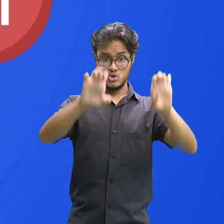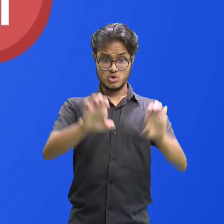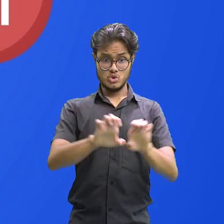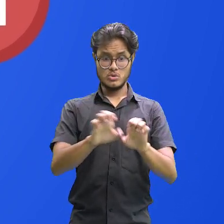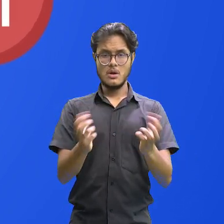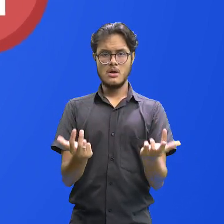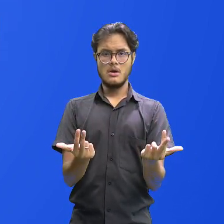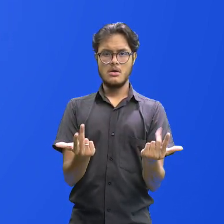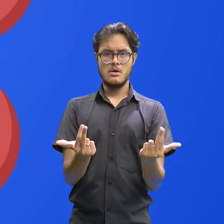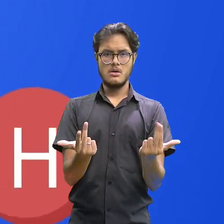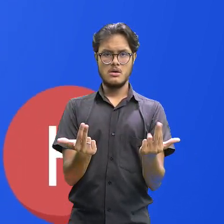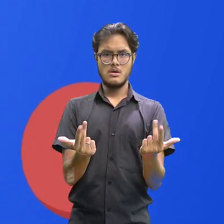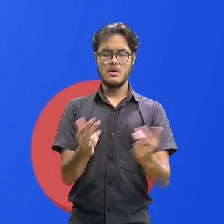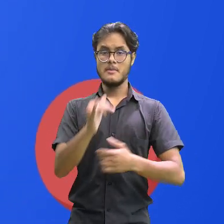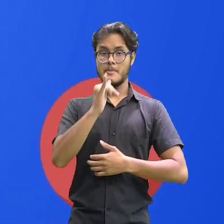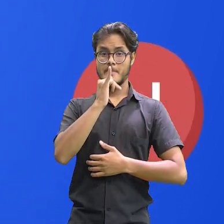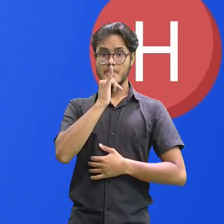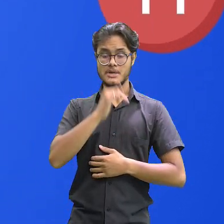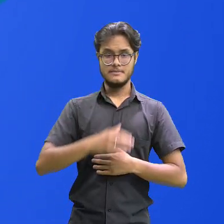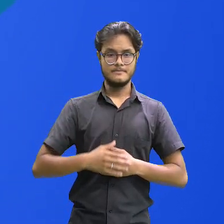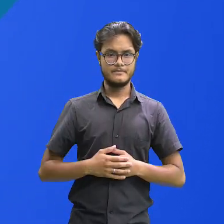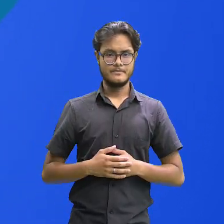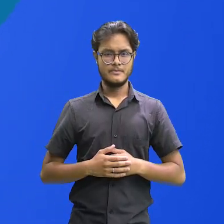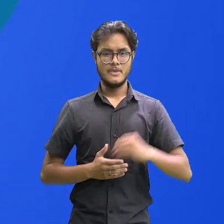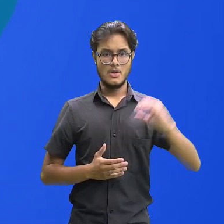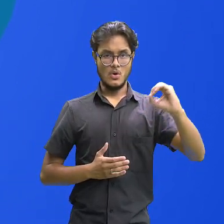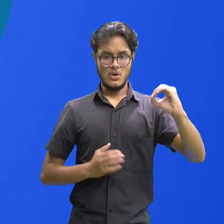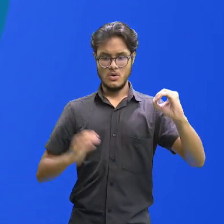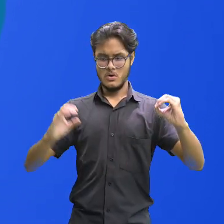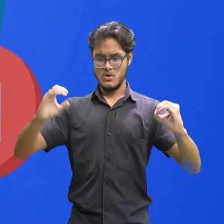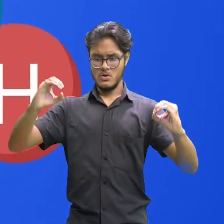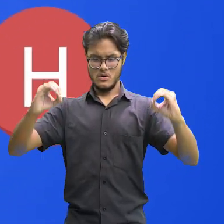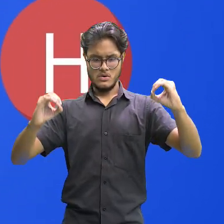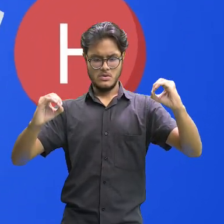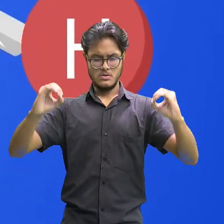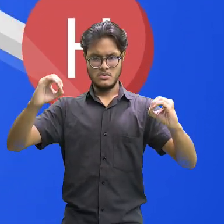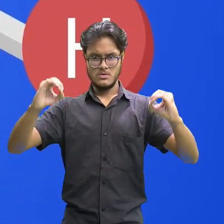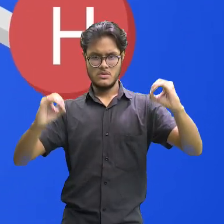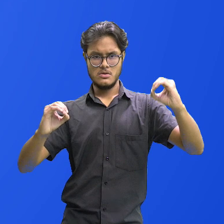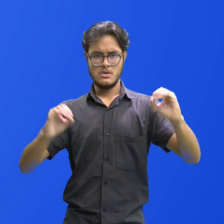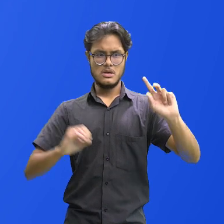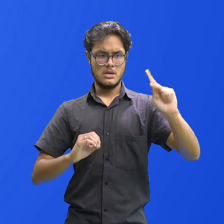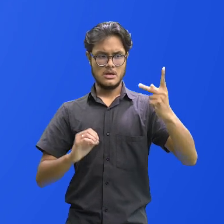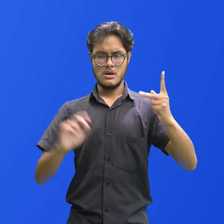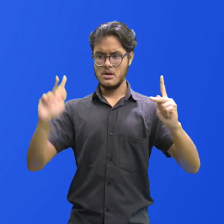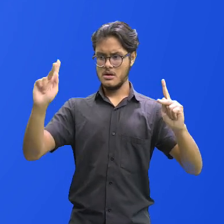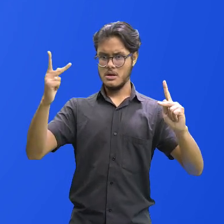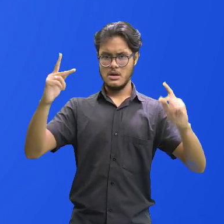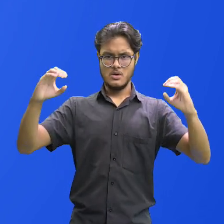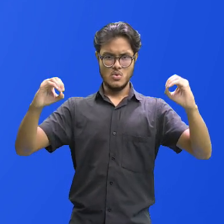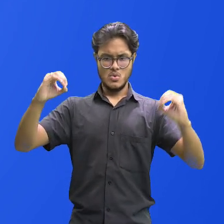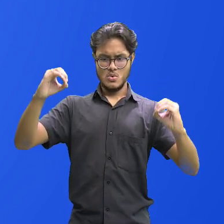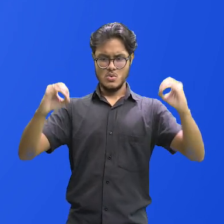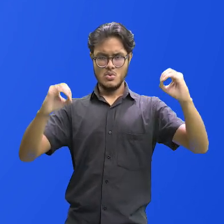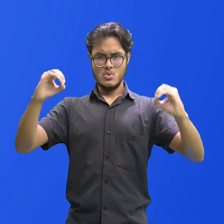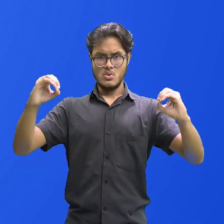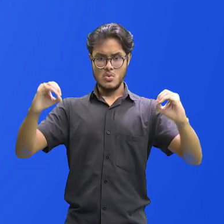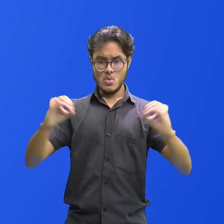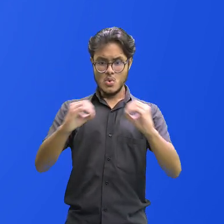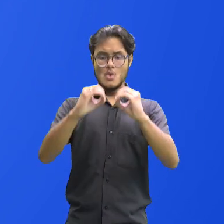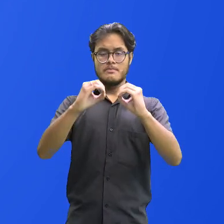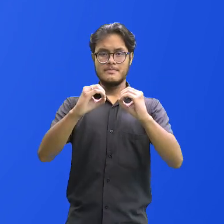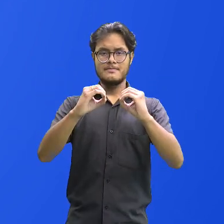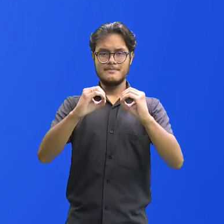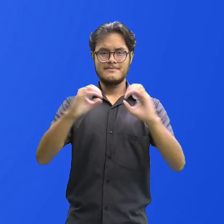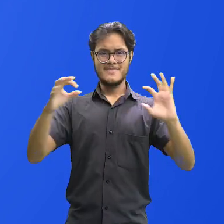só, eu tenho aqui 2 moléculas do gás hidrogênio e uma molécula do gás oxigênio. Quando eles reagem entre si para